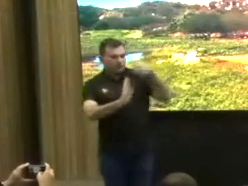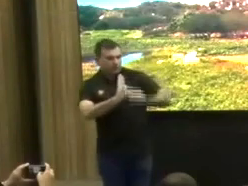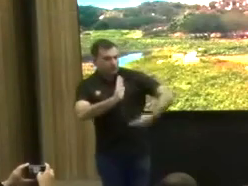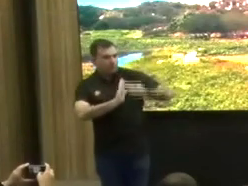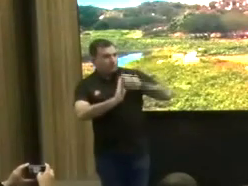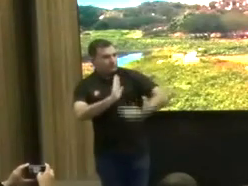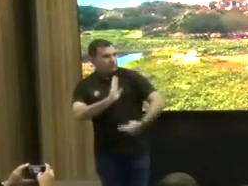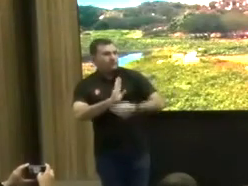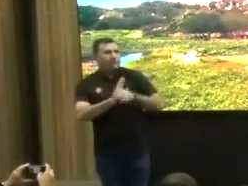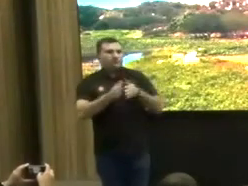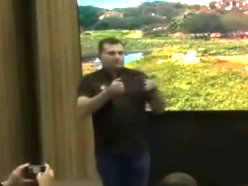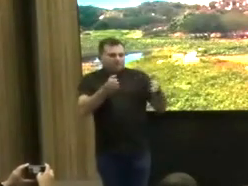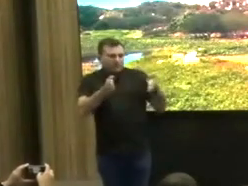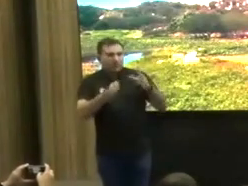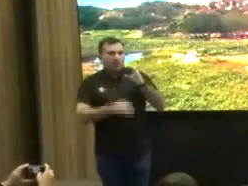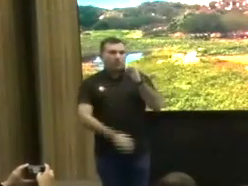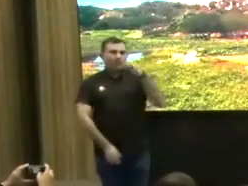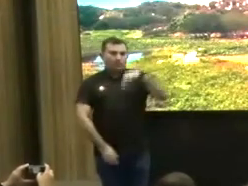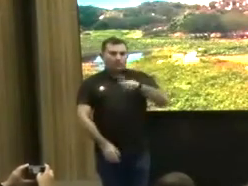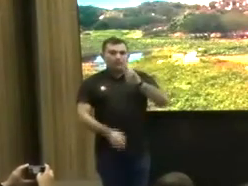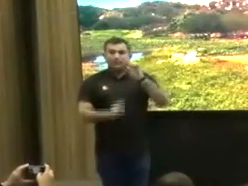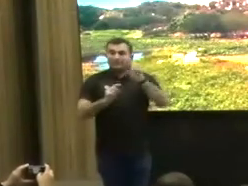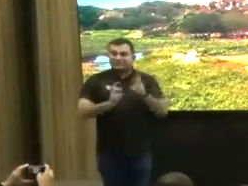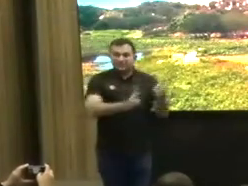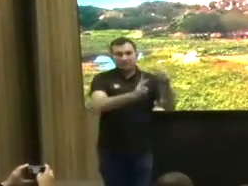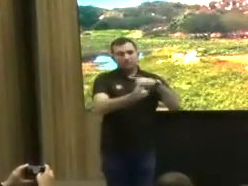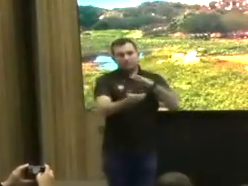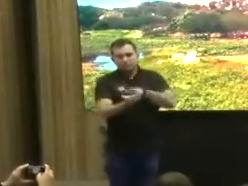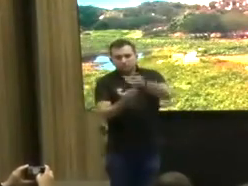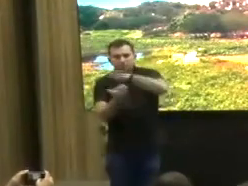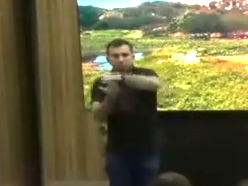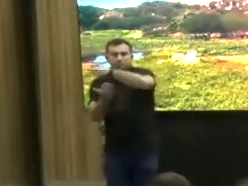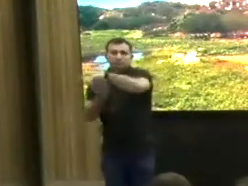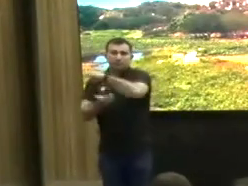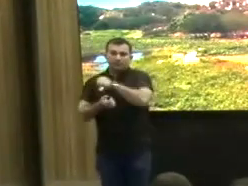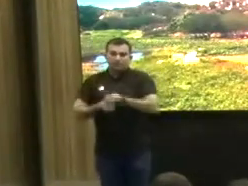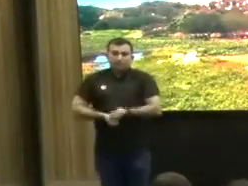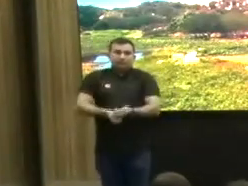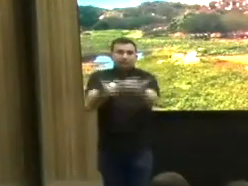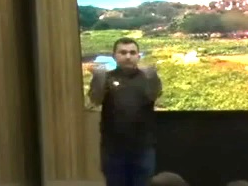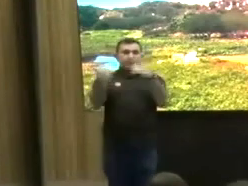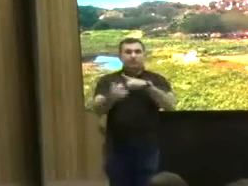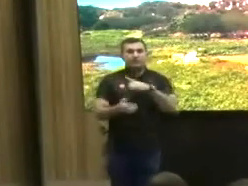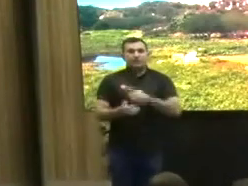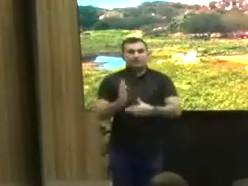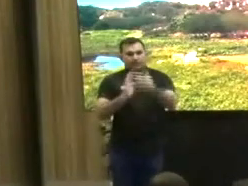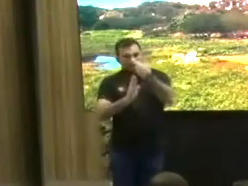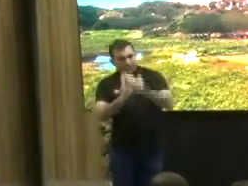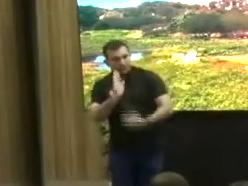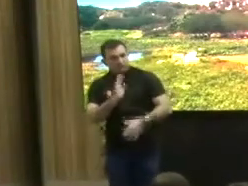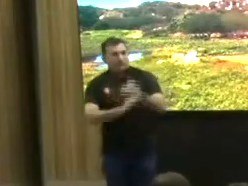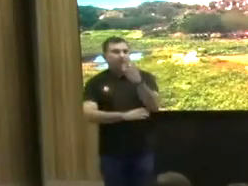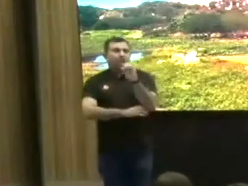que periodicamente as Nações Unidas lançam, né? O relatório Forre,